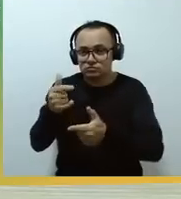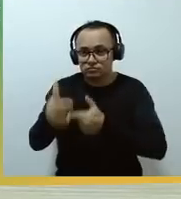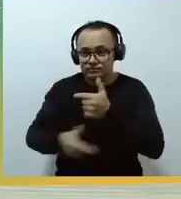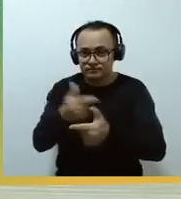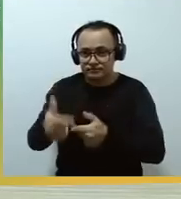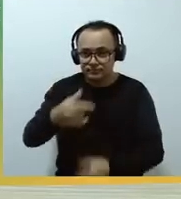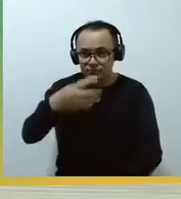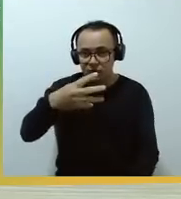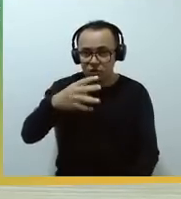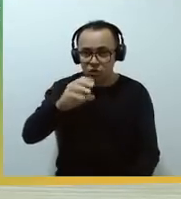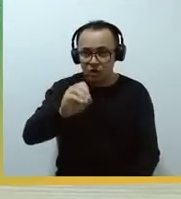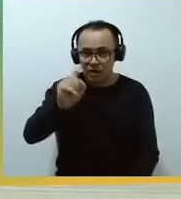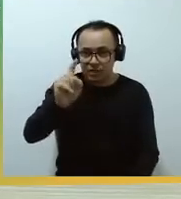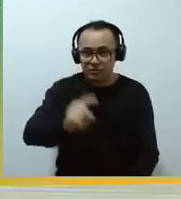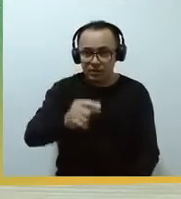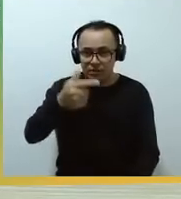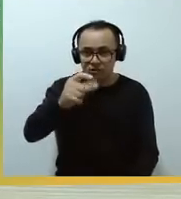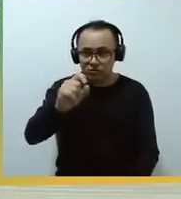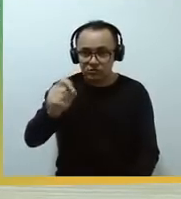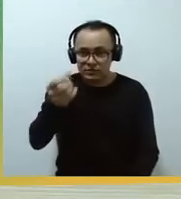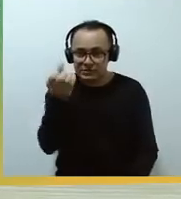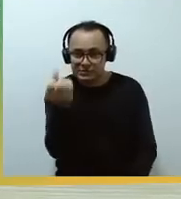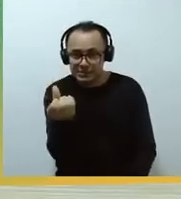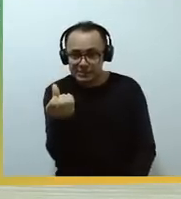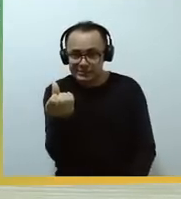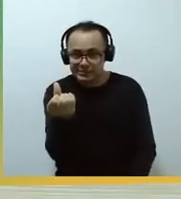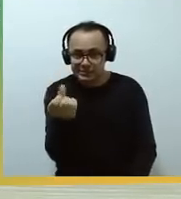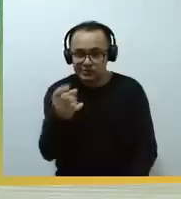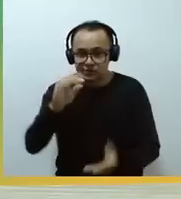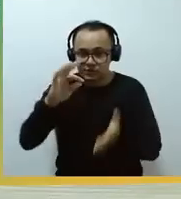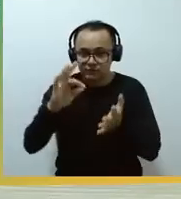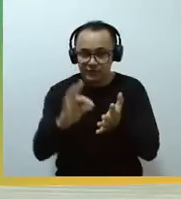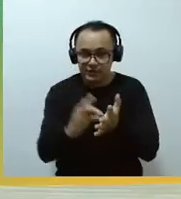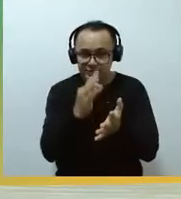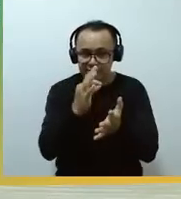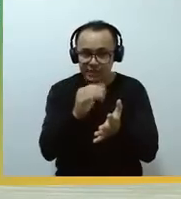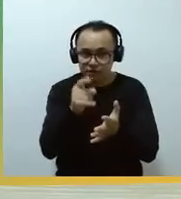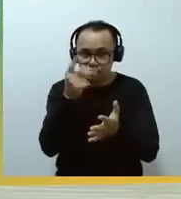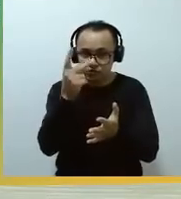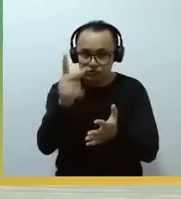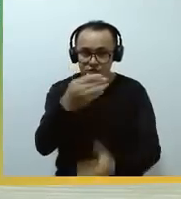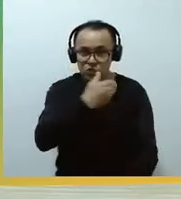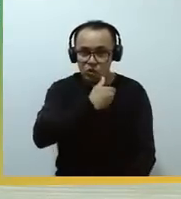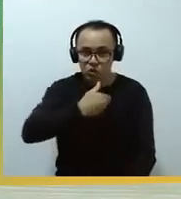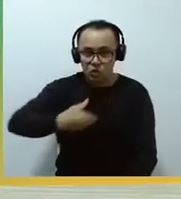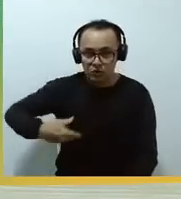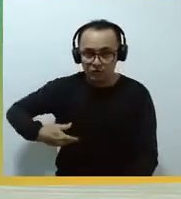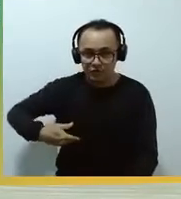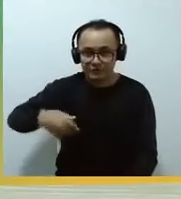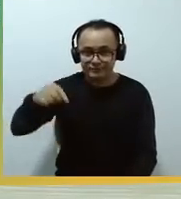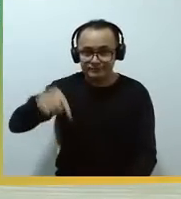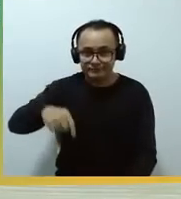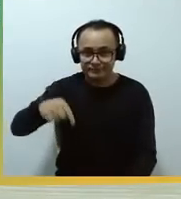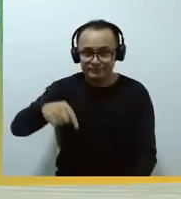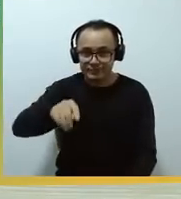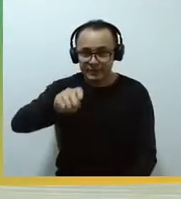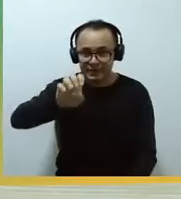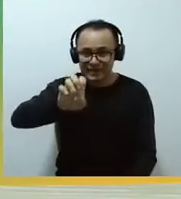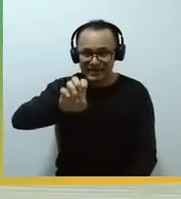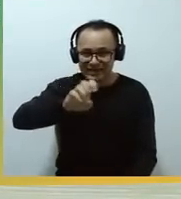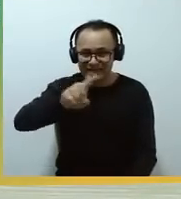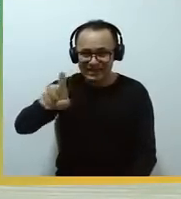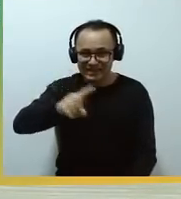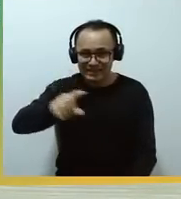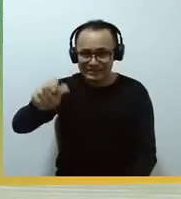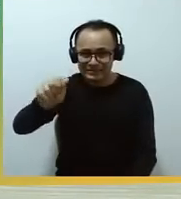2006, ele foi assinado durante seu governo com a ESA, Construções e Projetos de